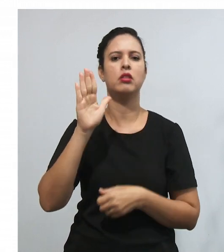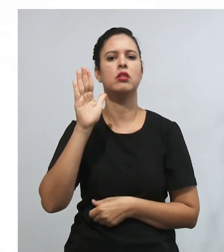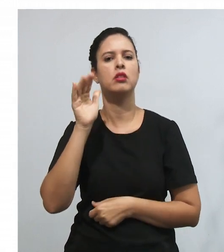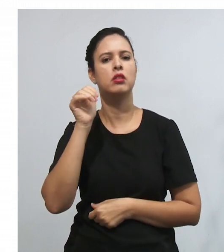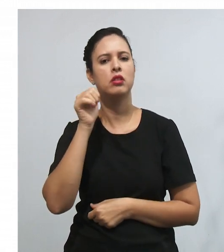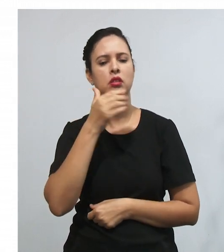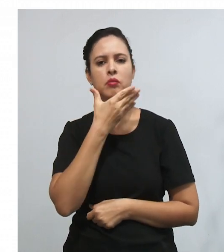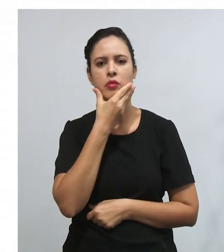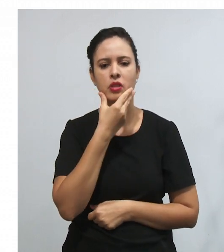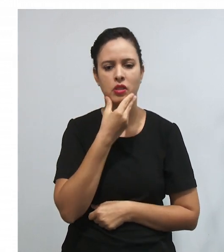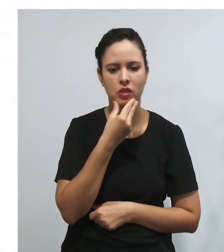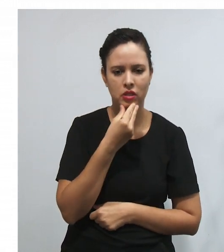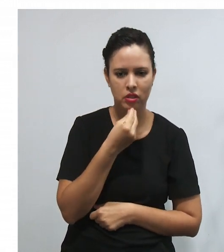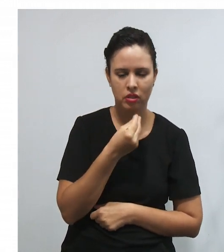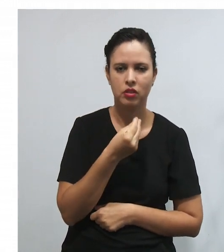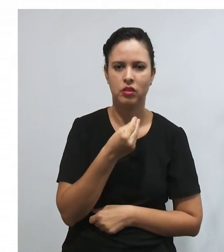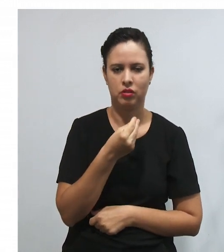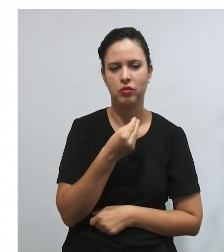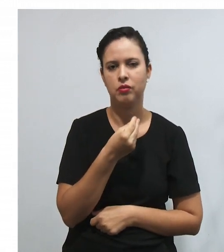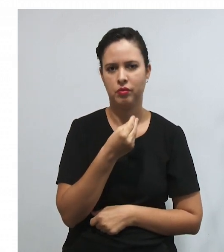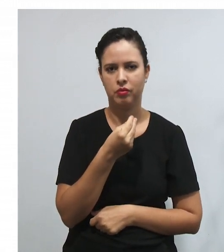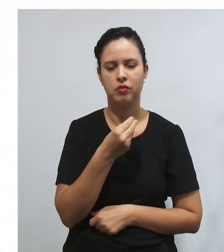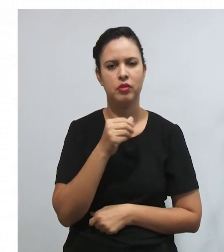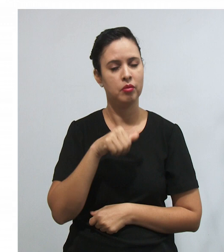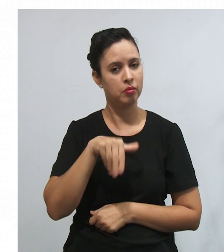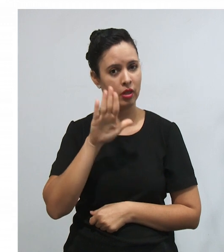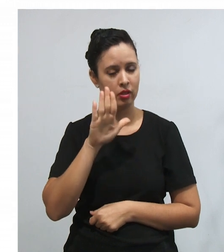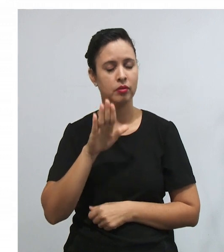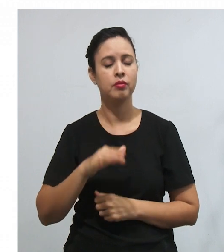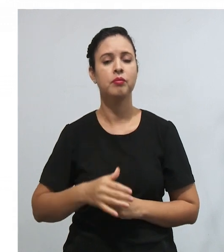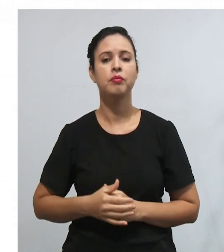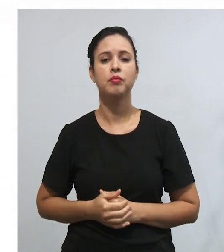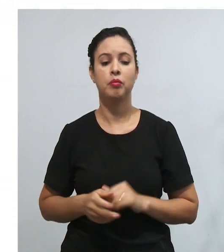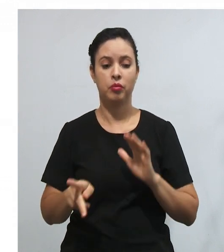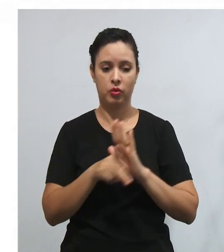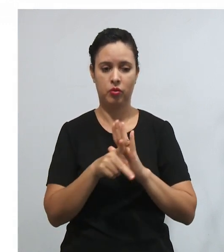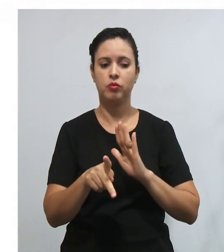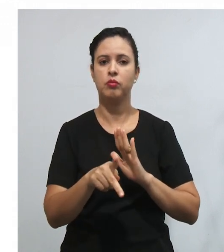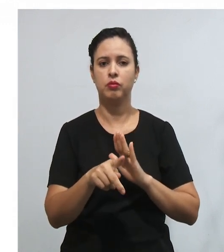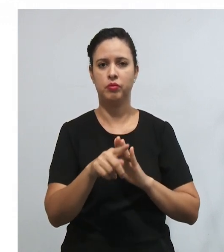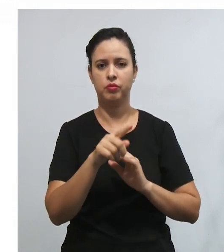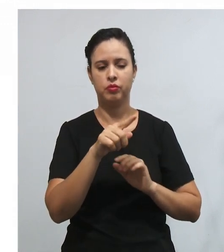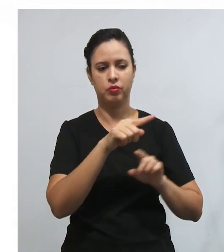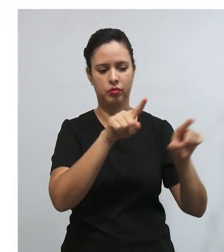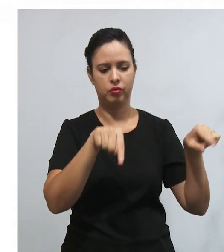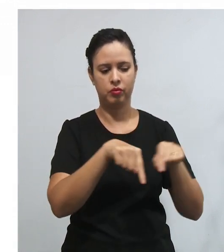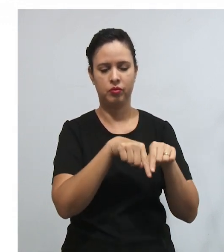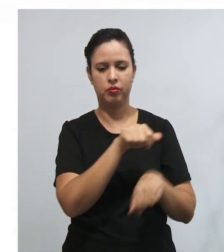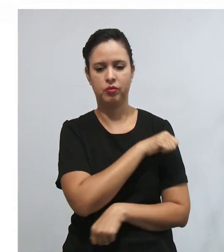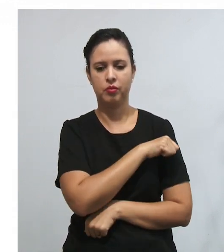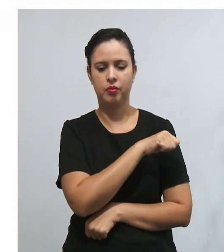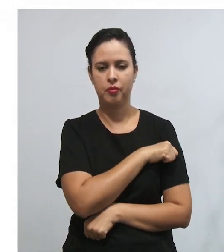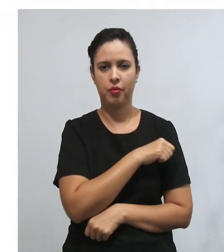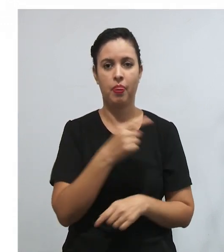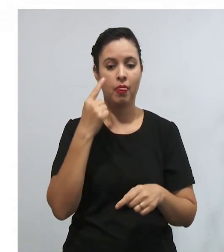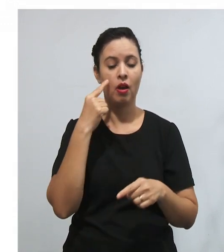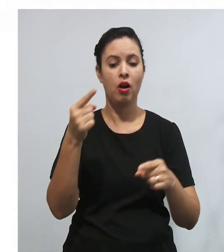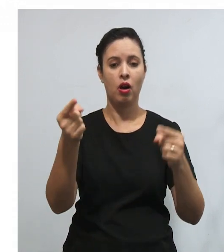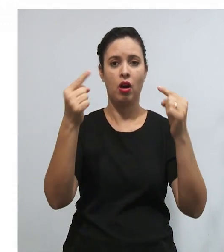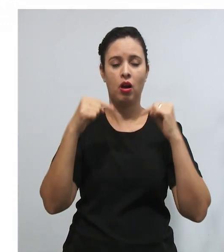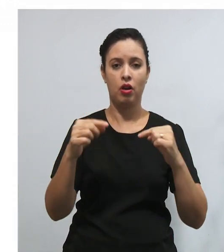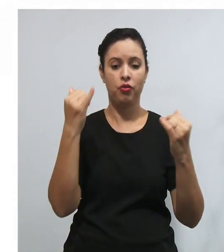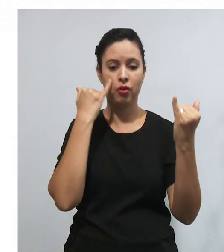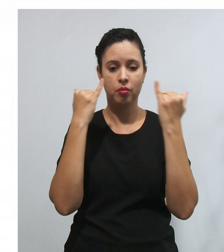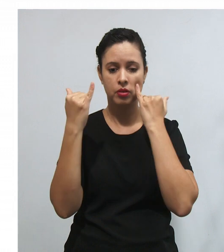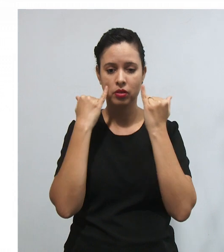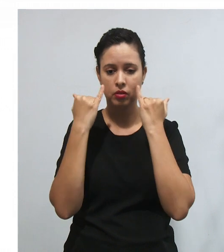meninas. Ok, é uma estatística dessa turma. Também um sistema pode gerar para mim a média. Qual é a média da nota